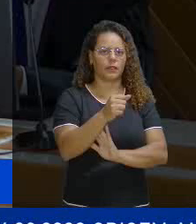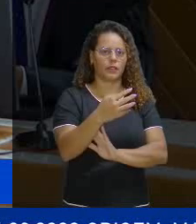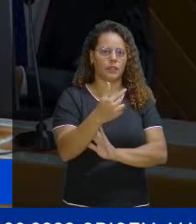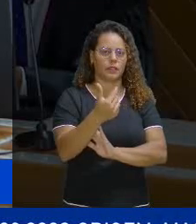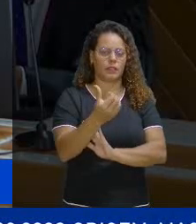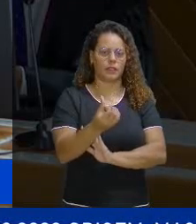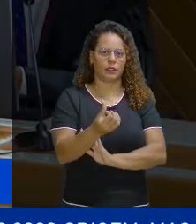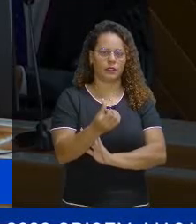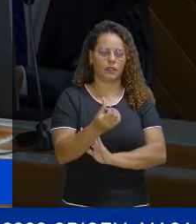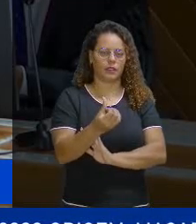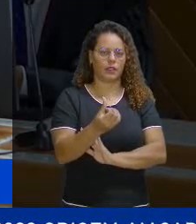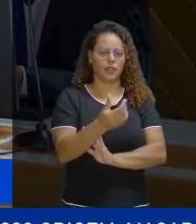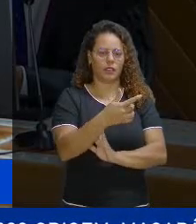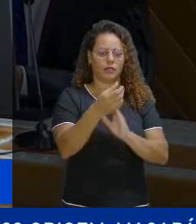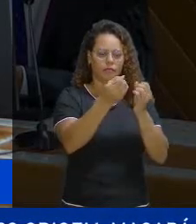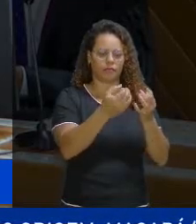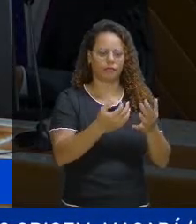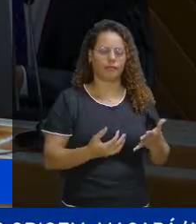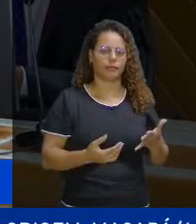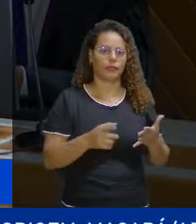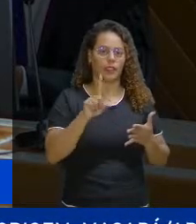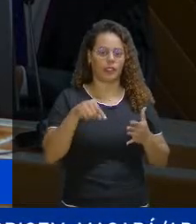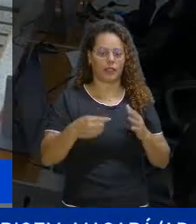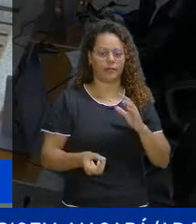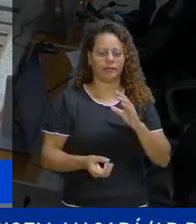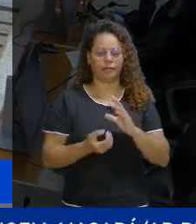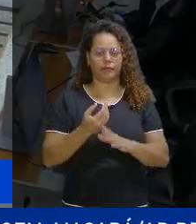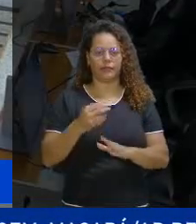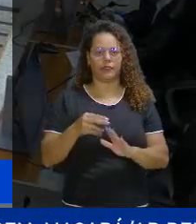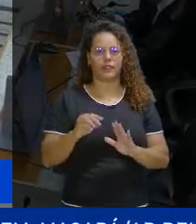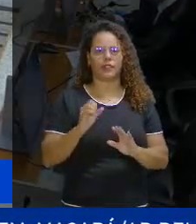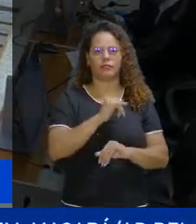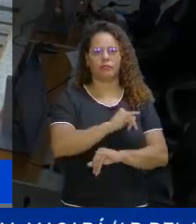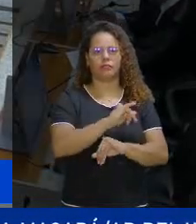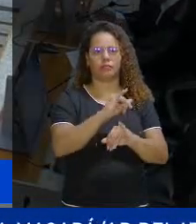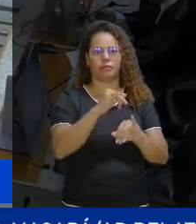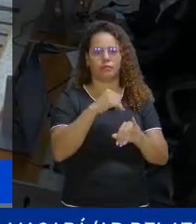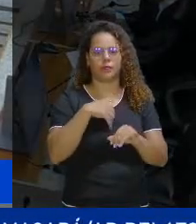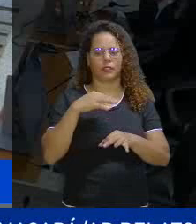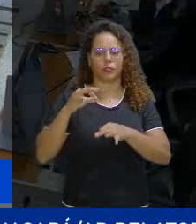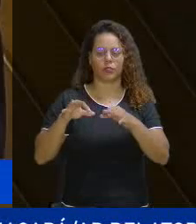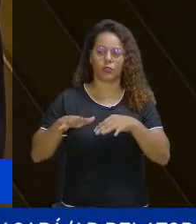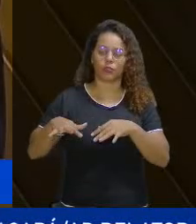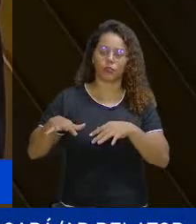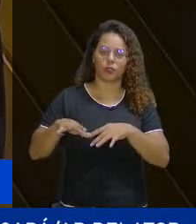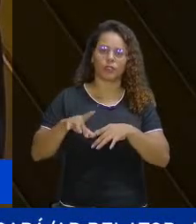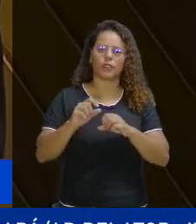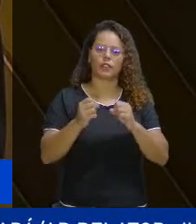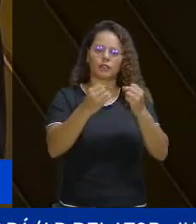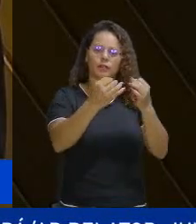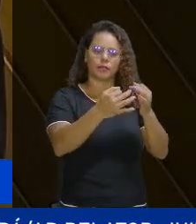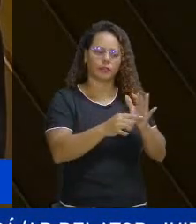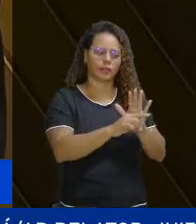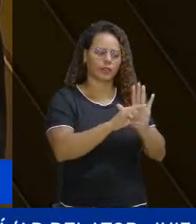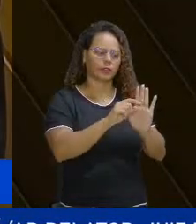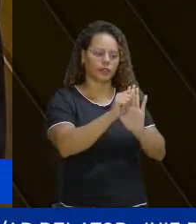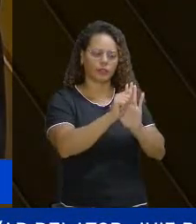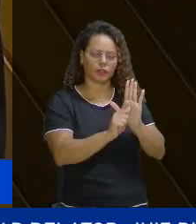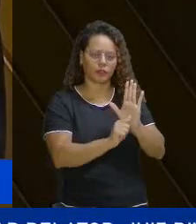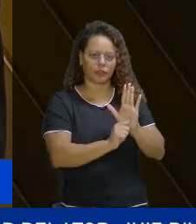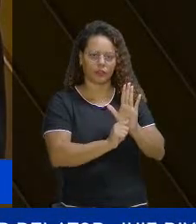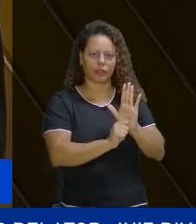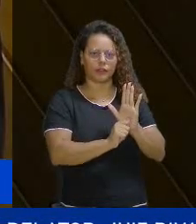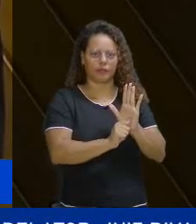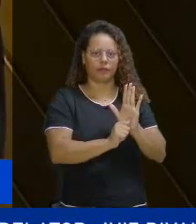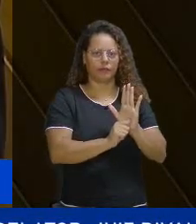de 2006, que cria a gratificação da atividade judiciária, dispõe no artigo Foco no